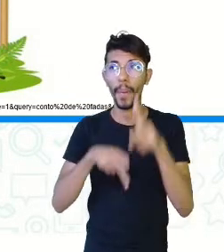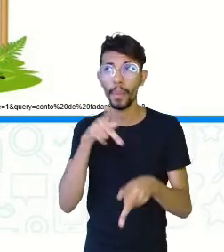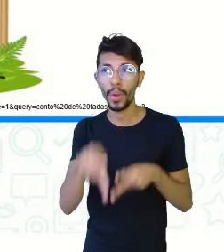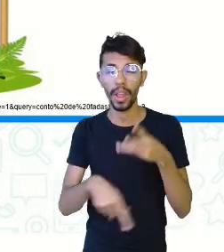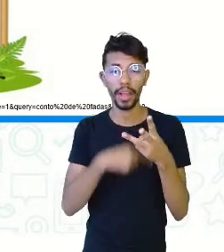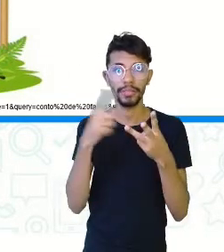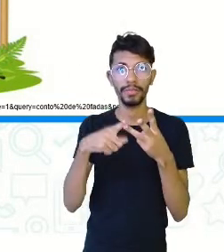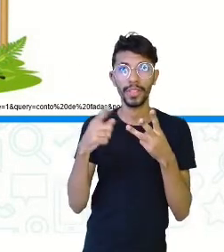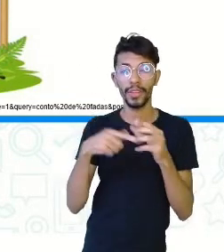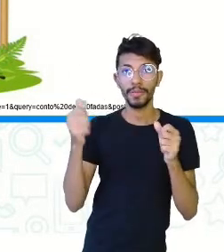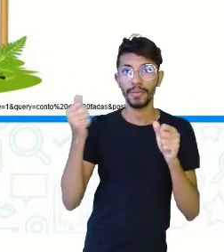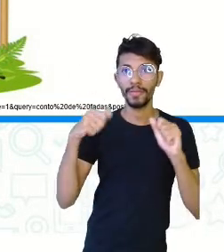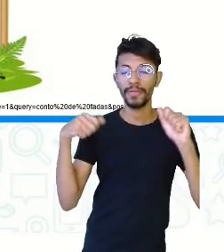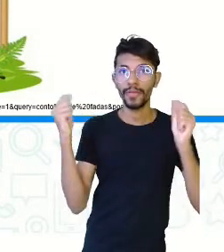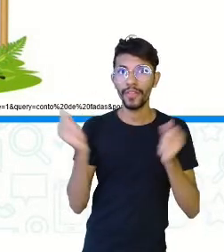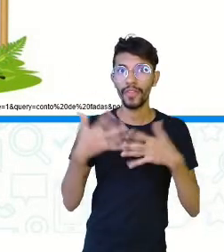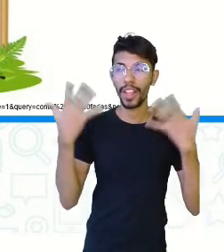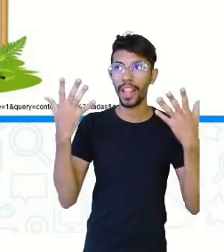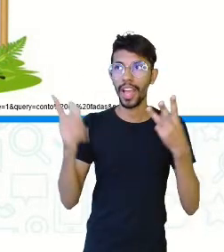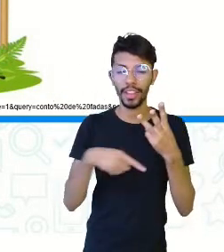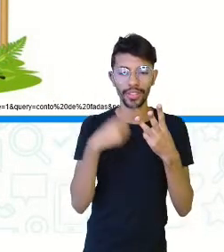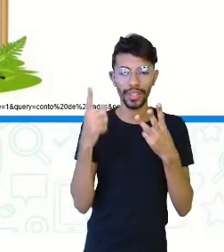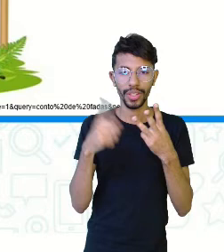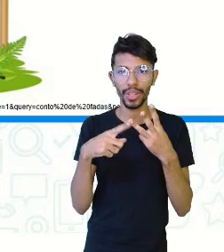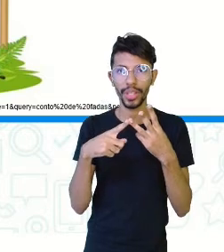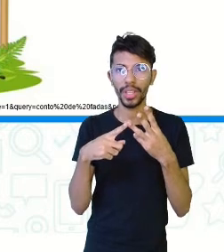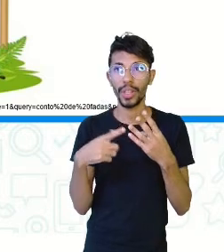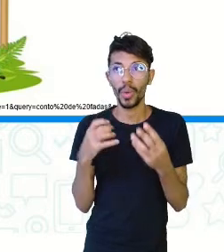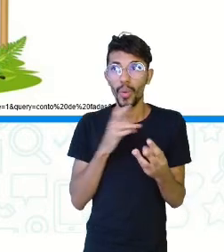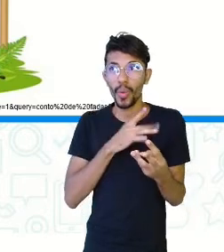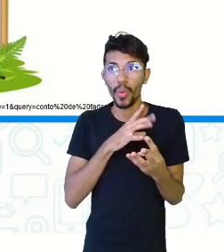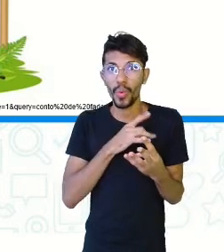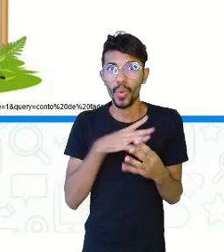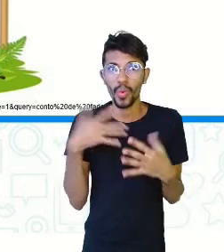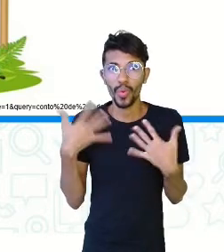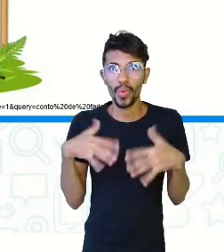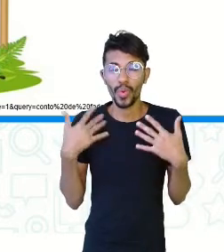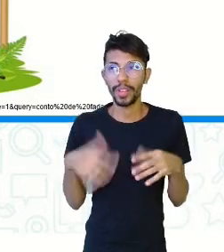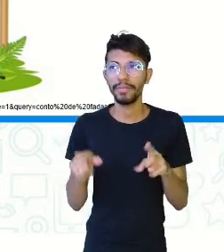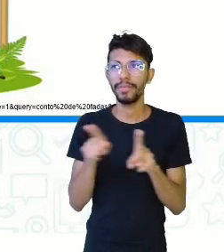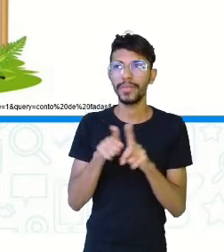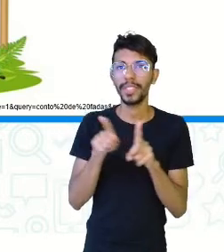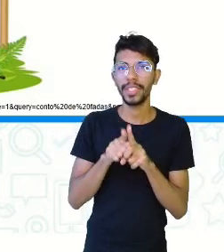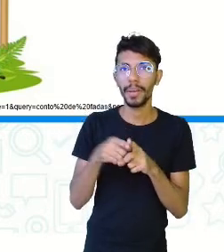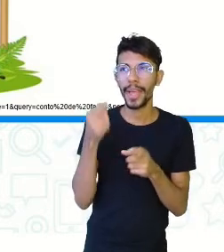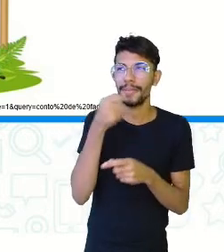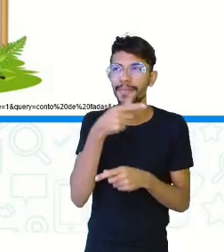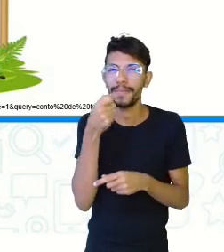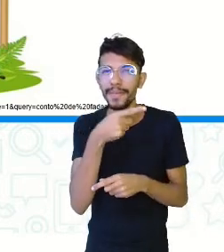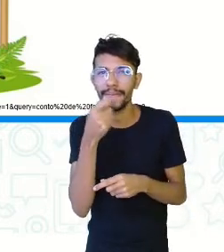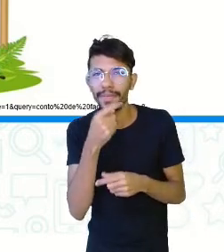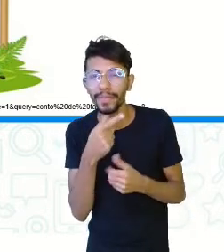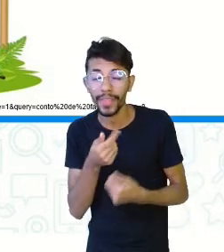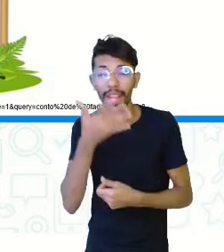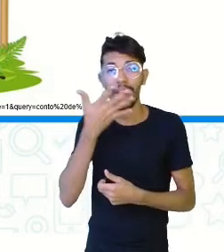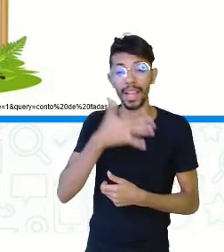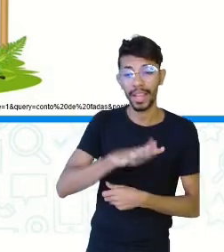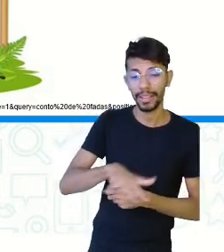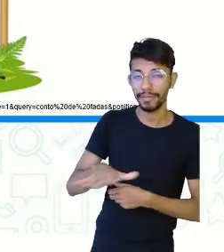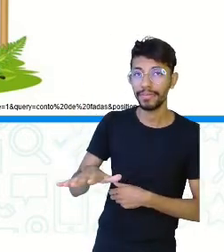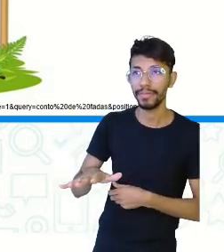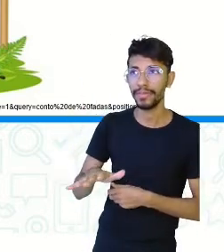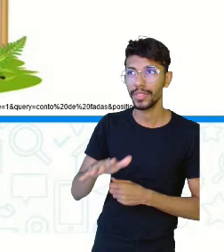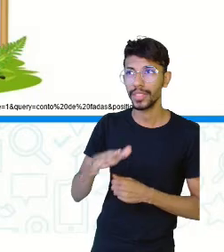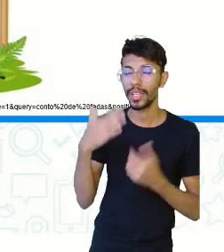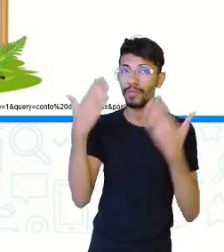os fantásticos, os de terror, que também podem ser chamados de contos de assombração, os contos de humor, os infantis,